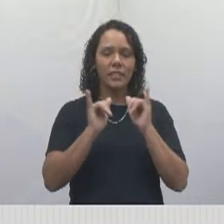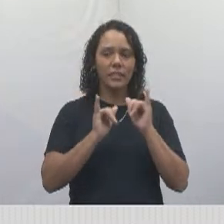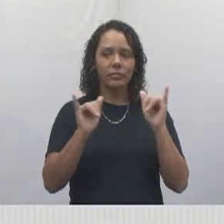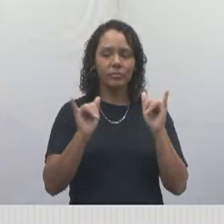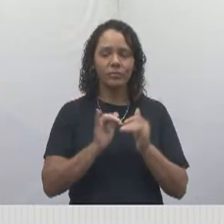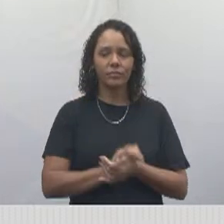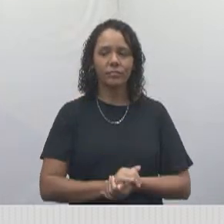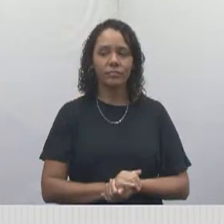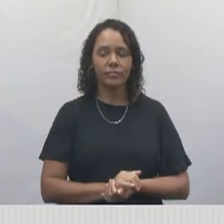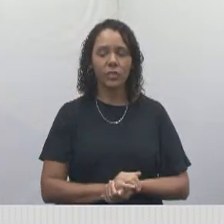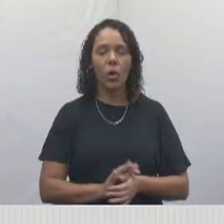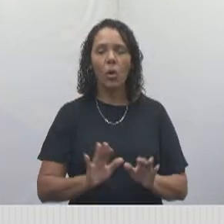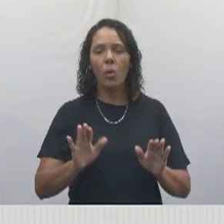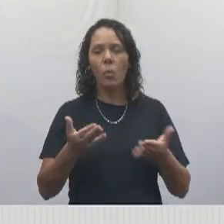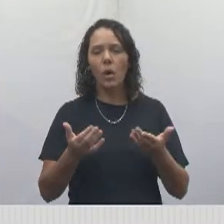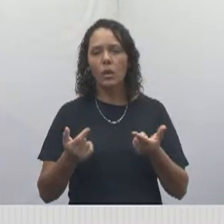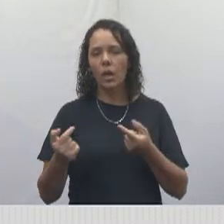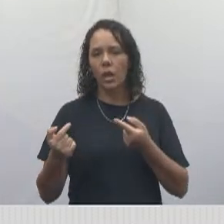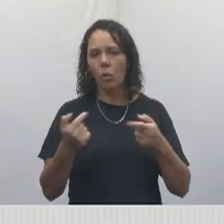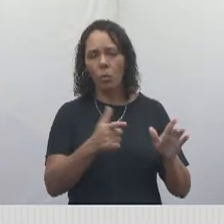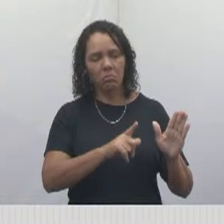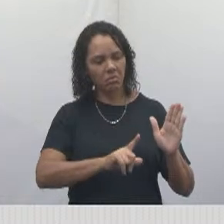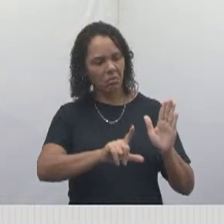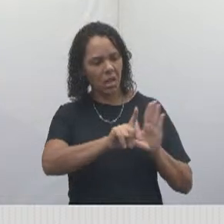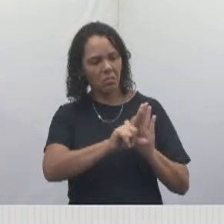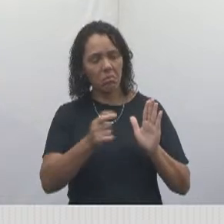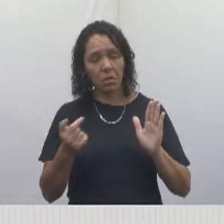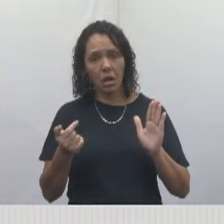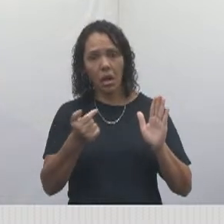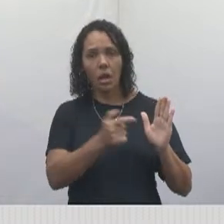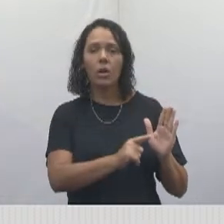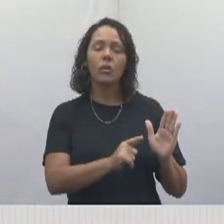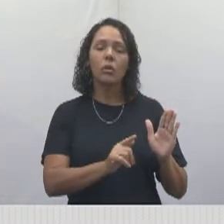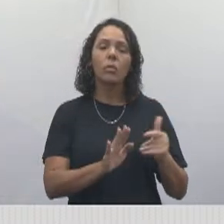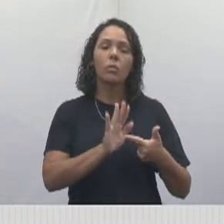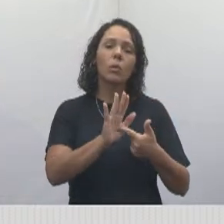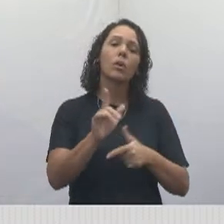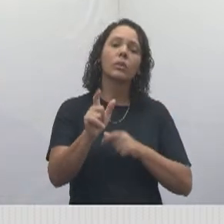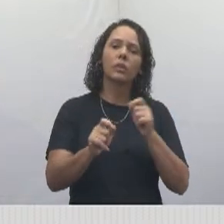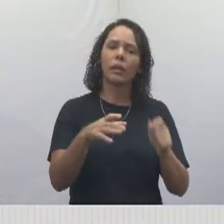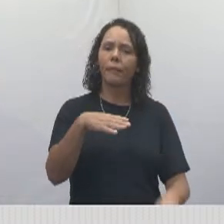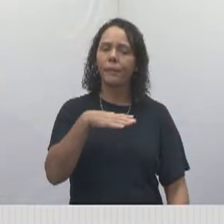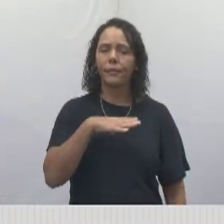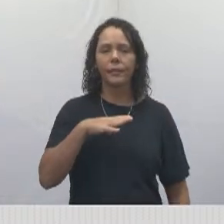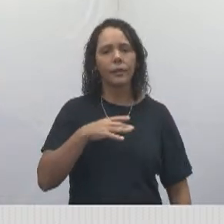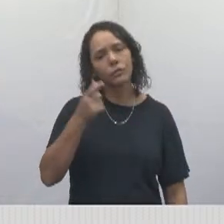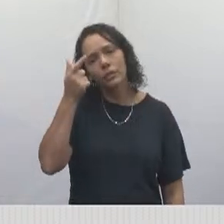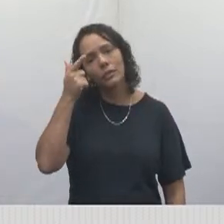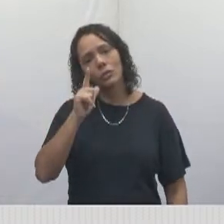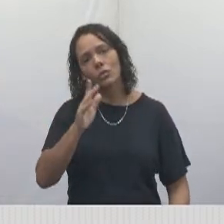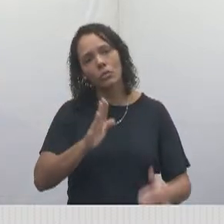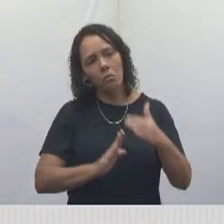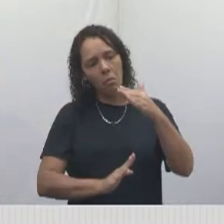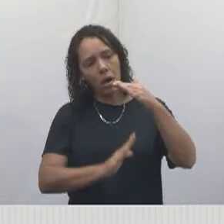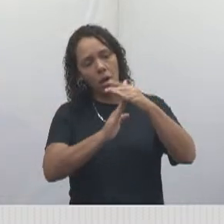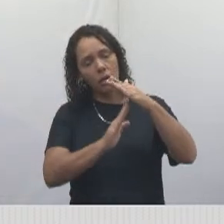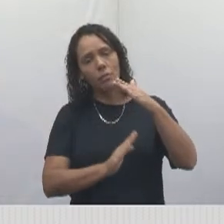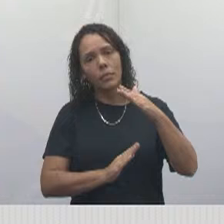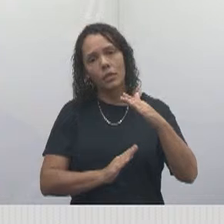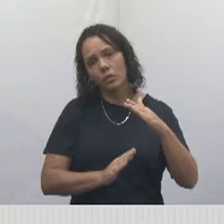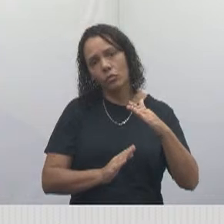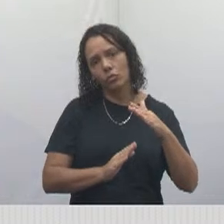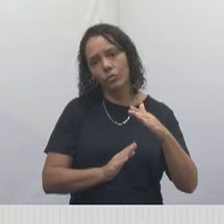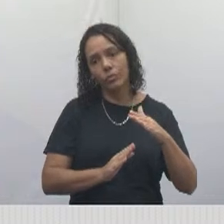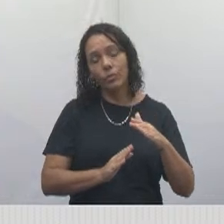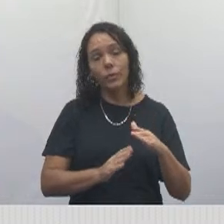contrário do Tribunal de Contas decorre do município não ter atingido aqueles limites que a Constituição impõe para a